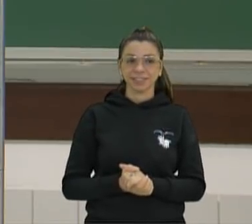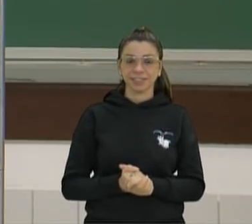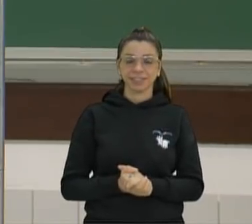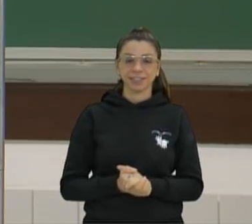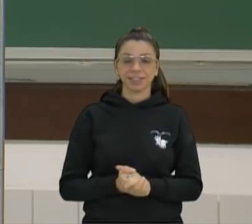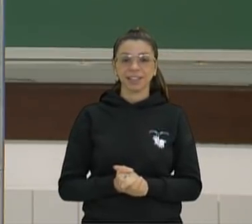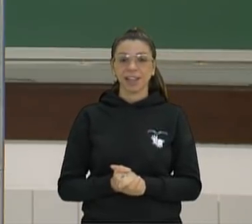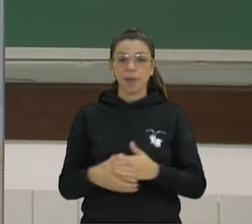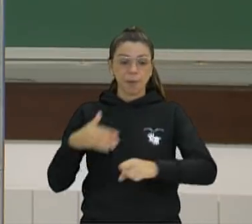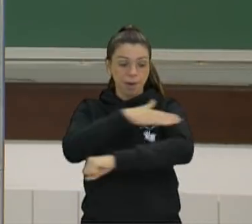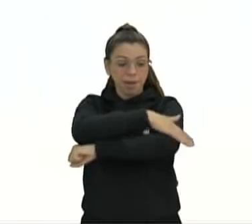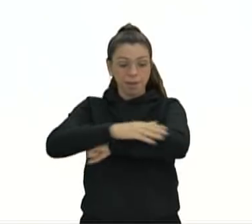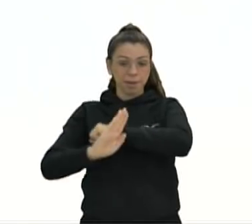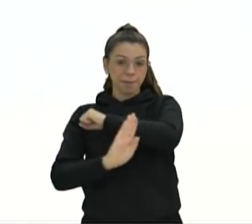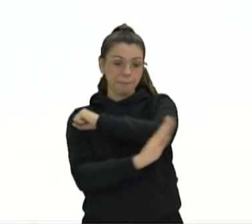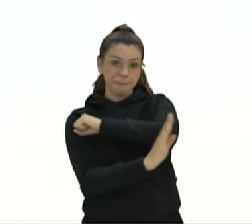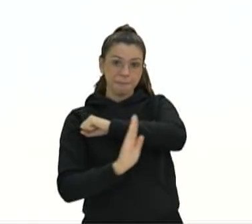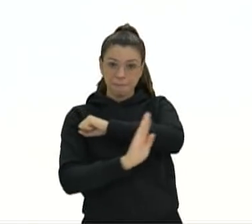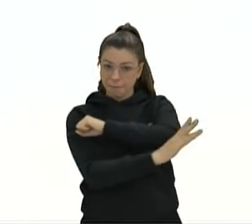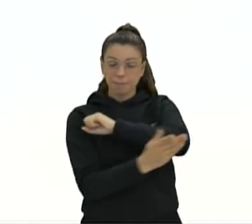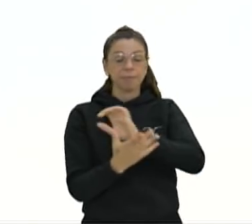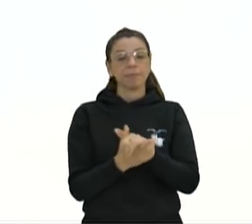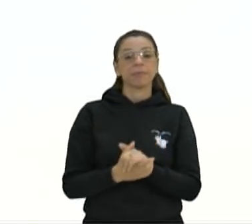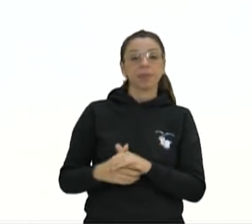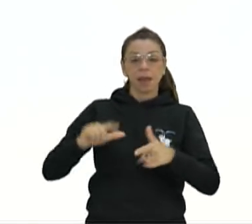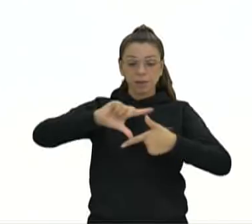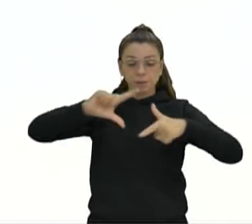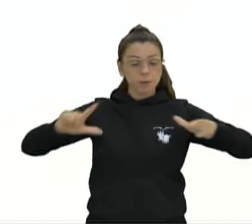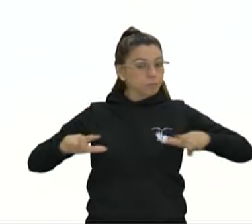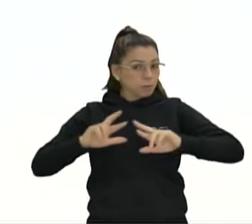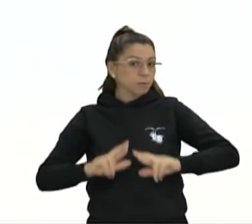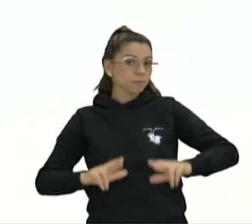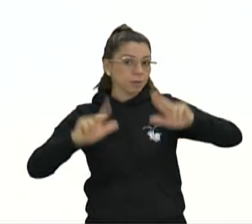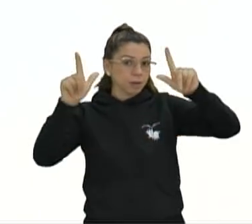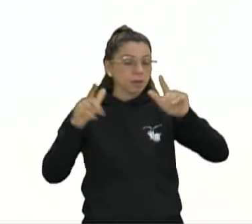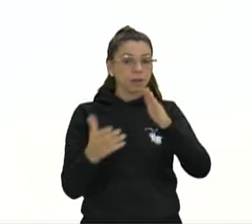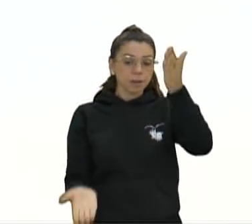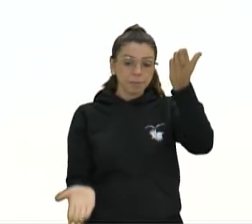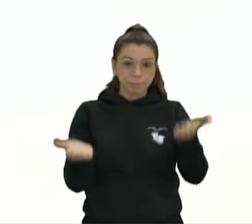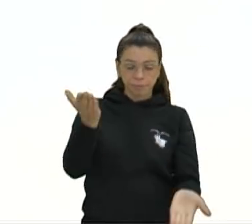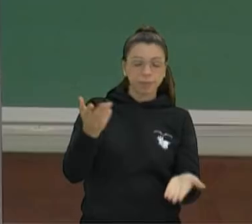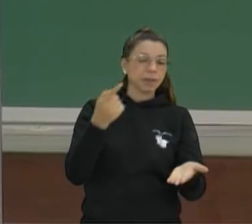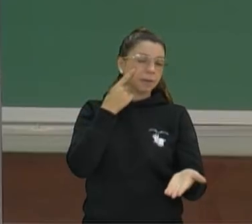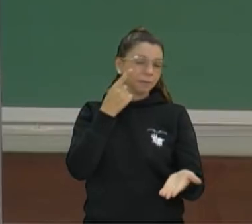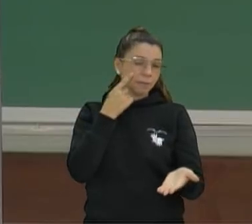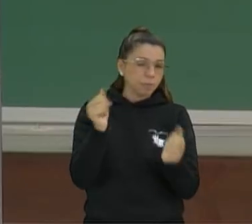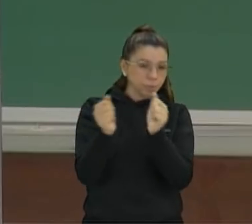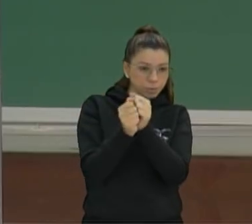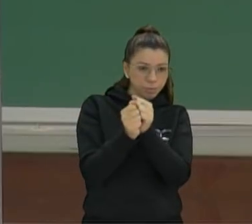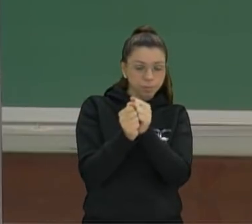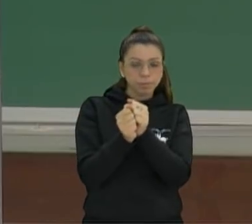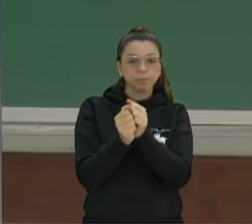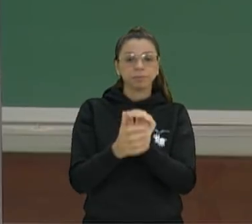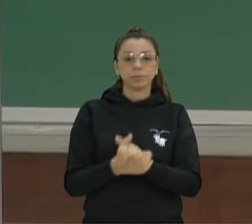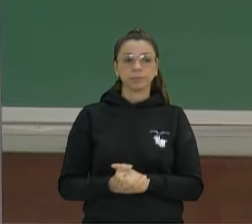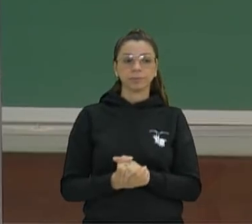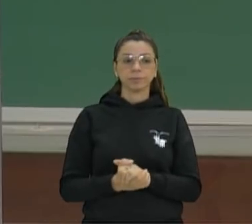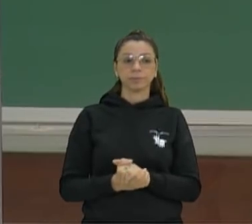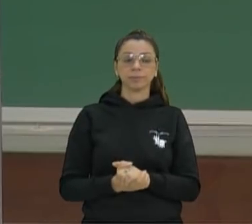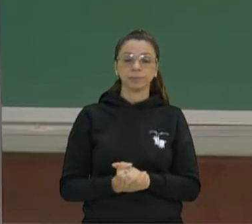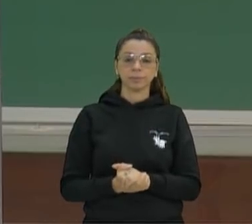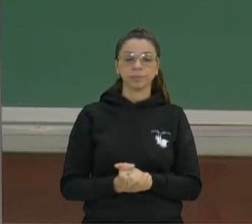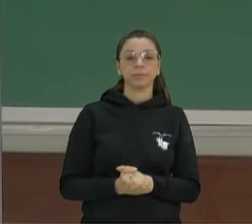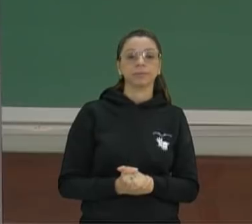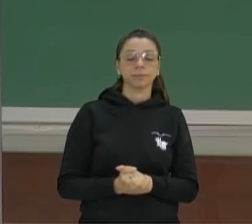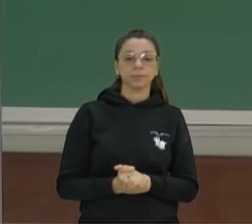Lá no Parque Barigui, a geometria foi mostrada de uma maneira diferente, através das proporções. Dá uma olhadinha lá com a gente. Nós